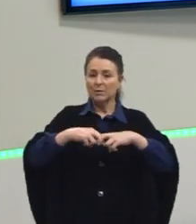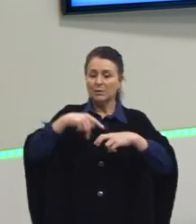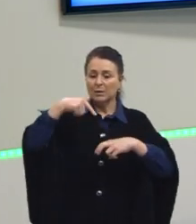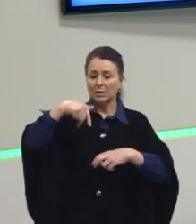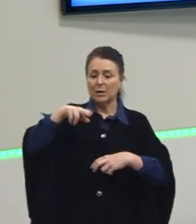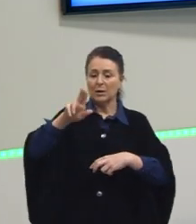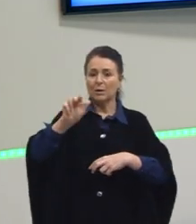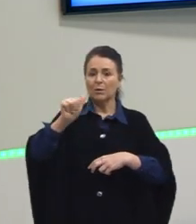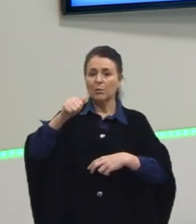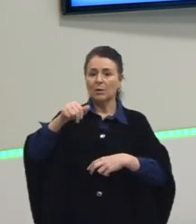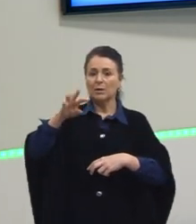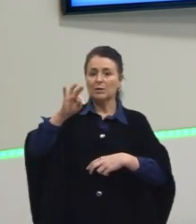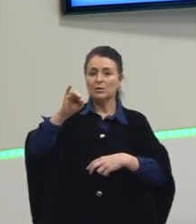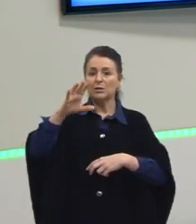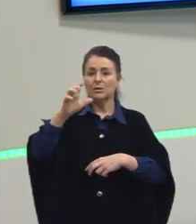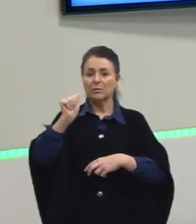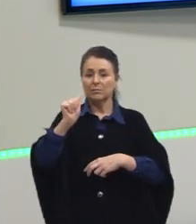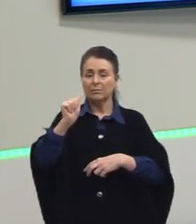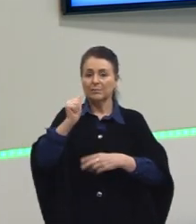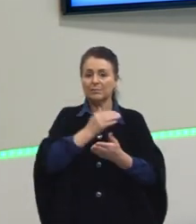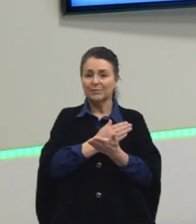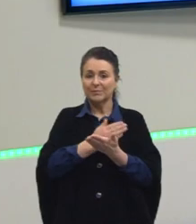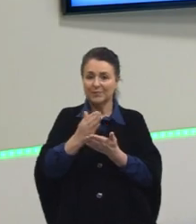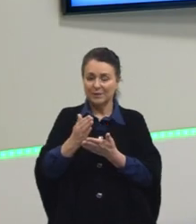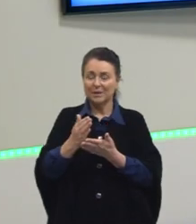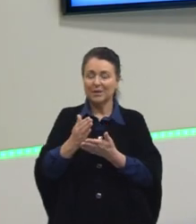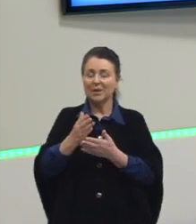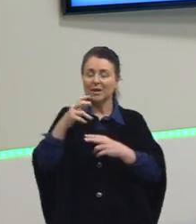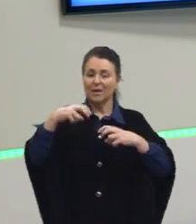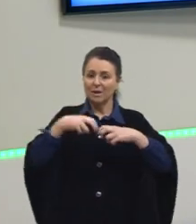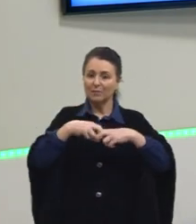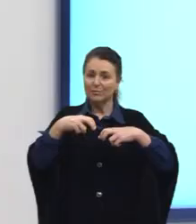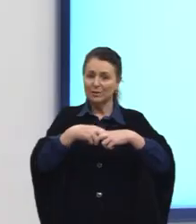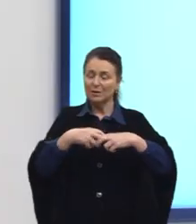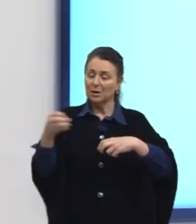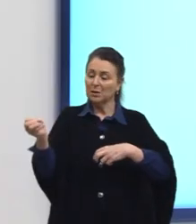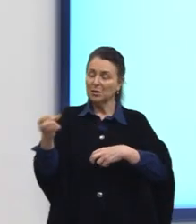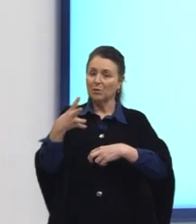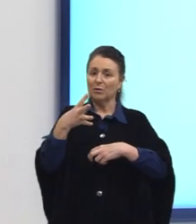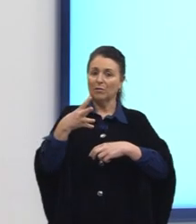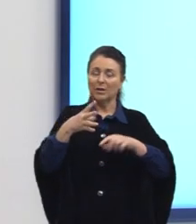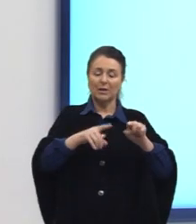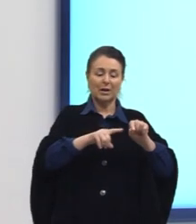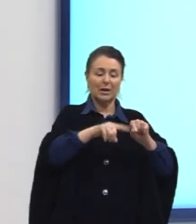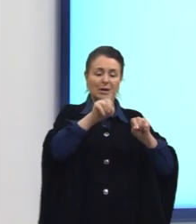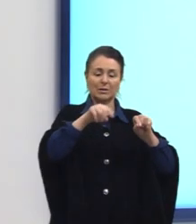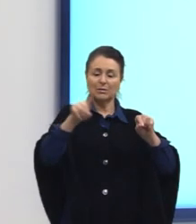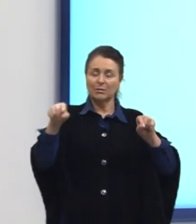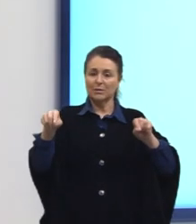onde se iniciou então que a gente chama de física moderna as ondas de matéria